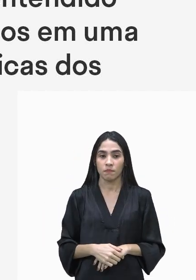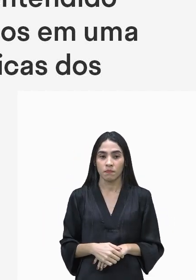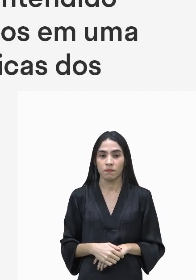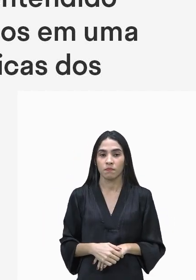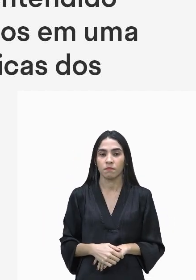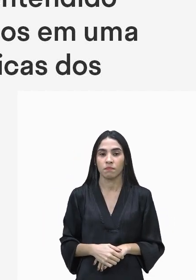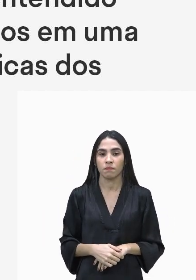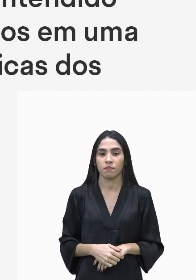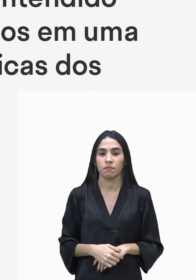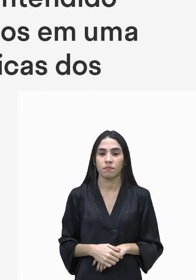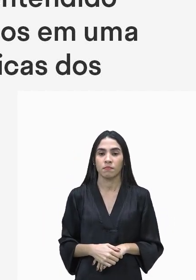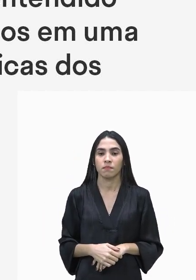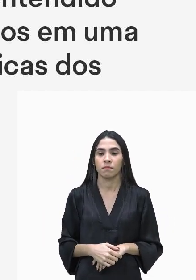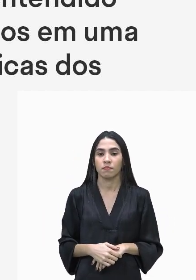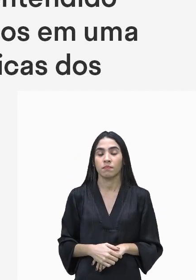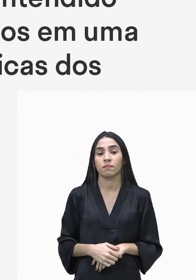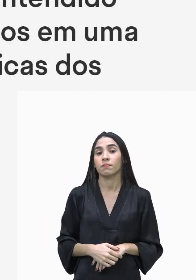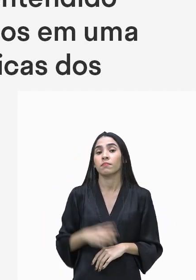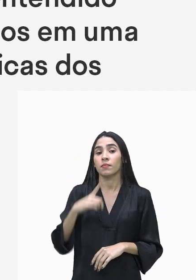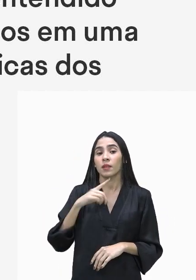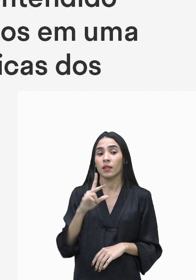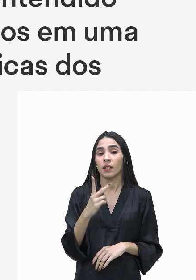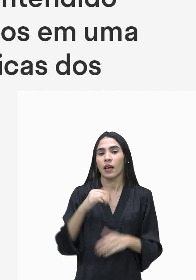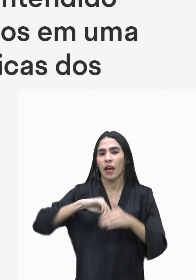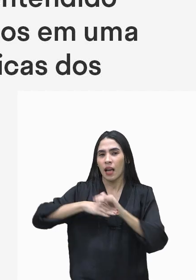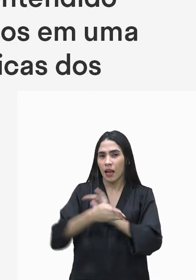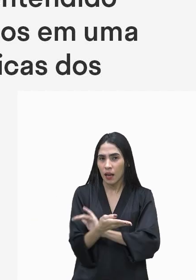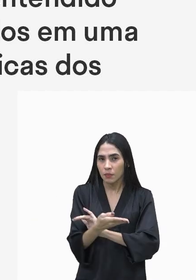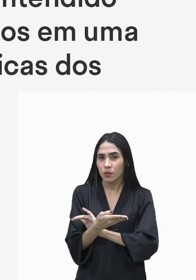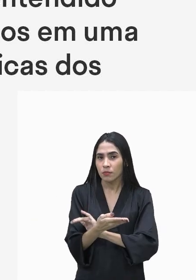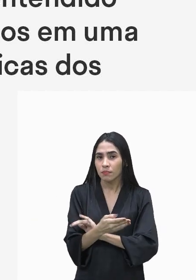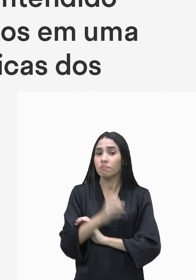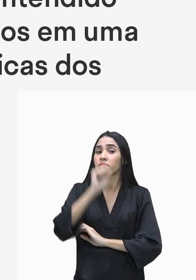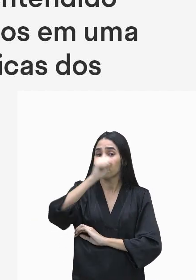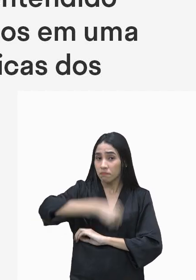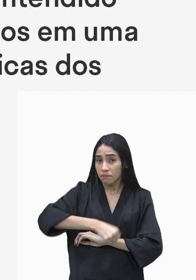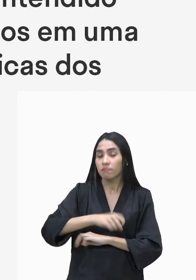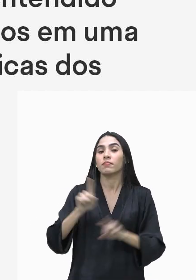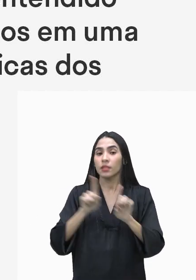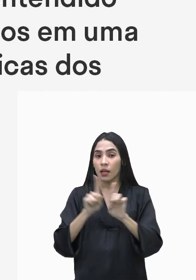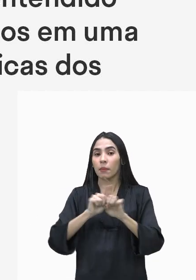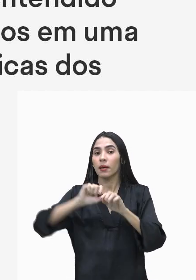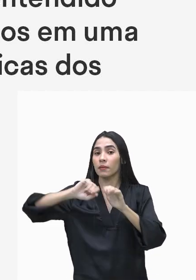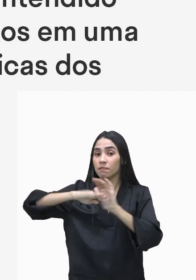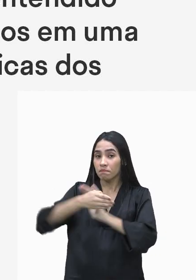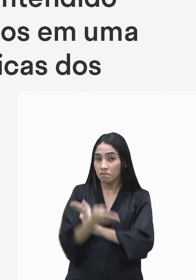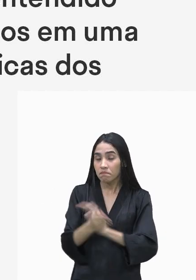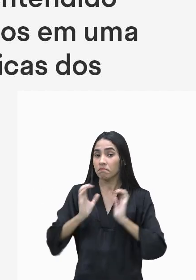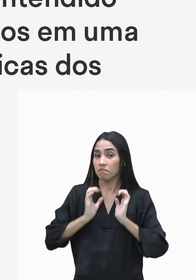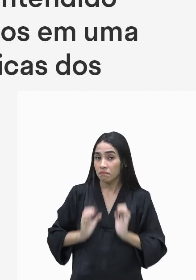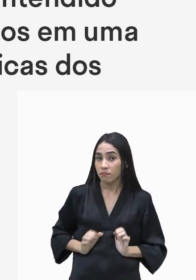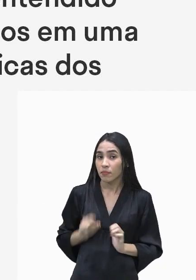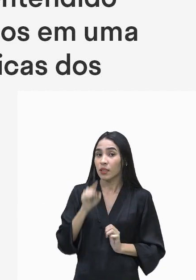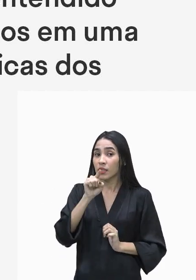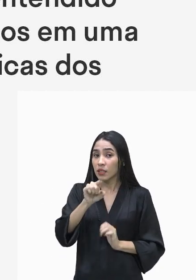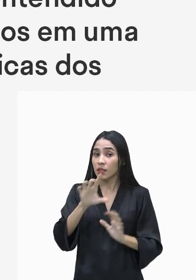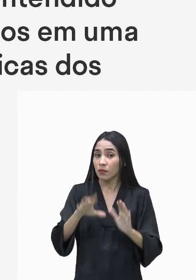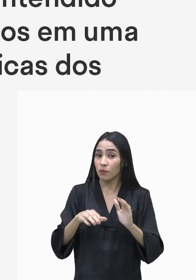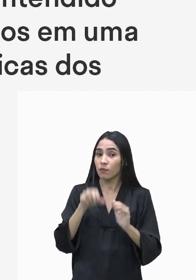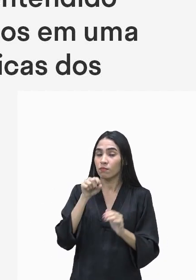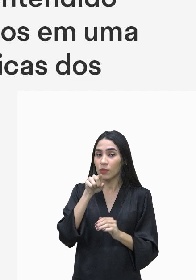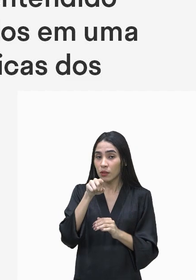inconscientemente. Hábitos vem de hábito? Sim, também vem de hábito. E isso você